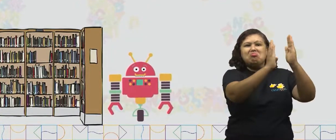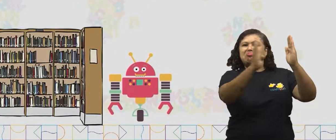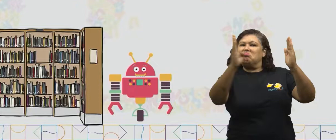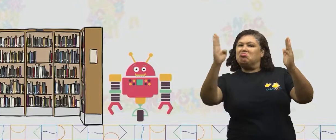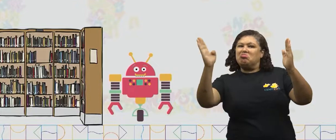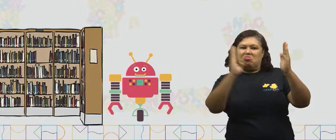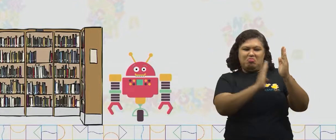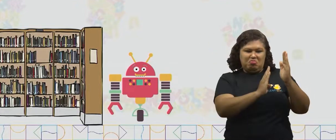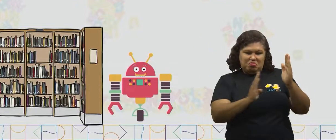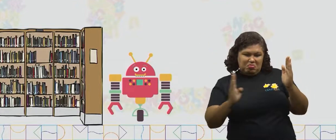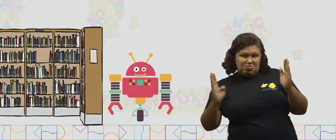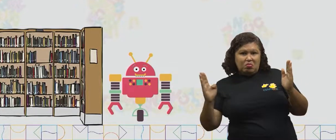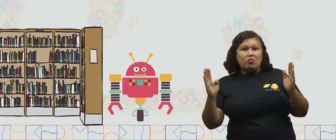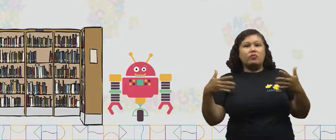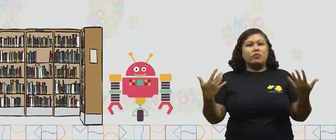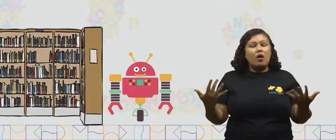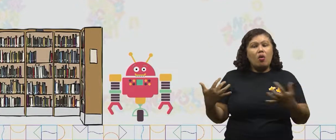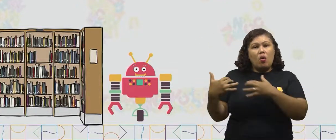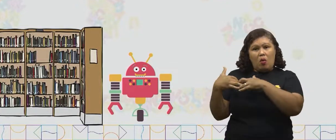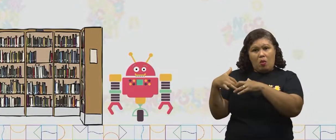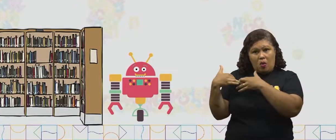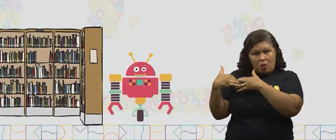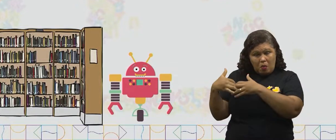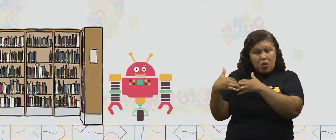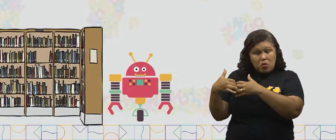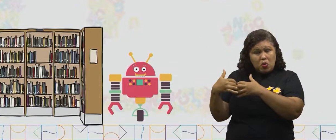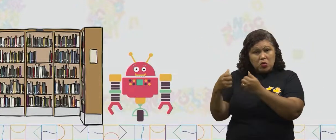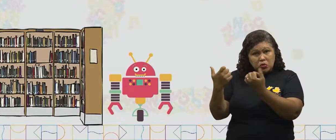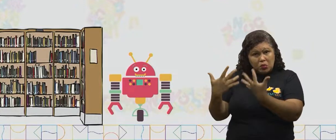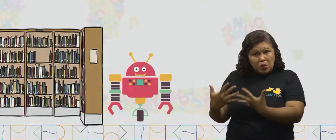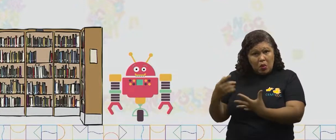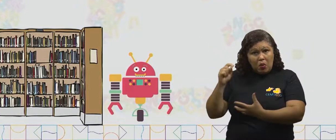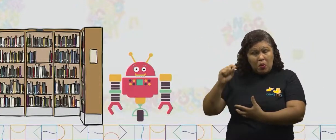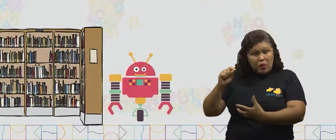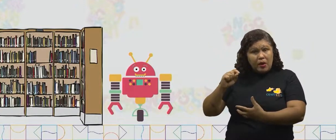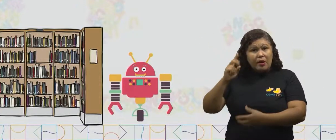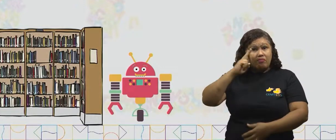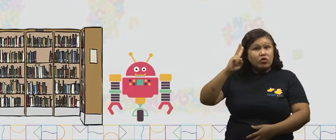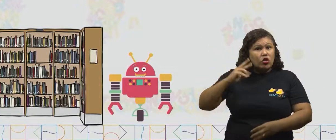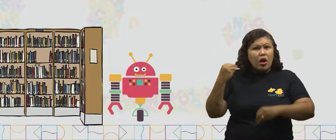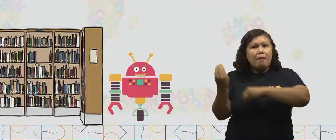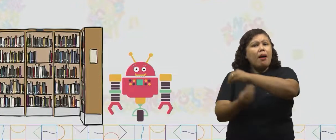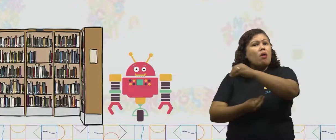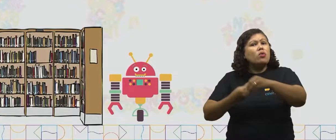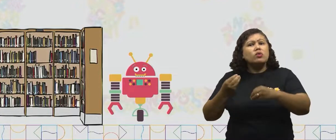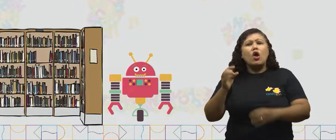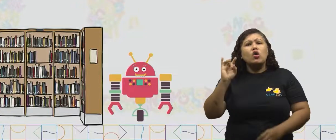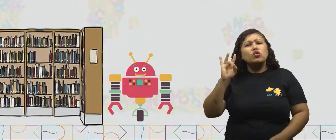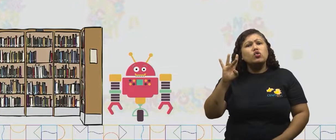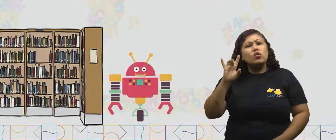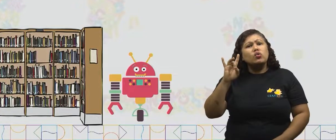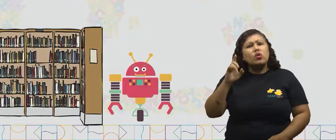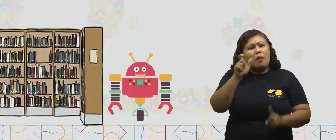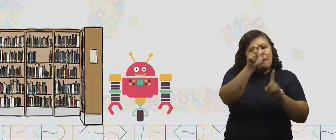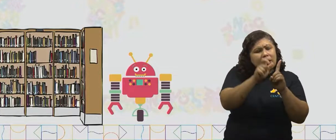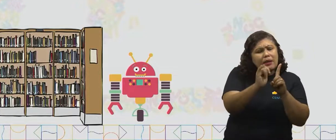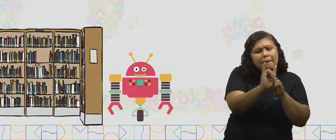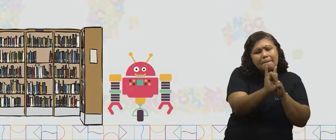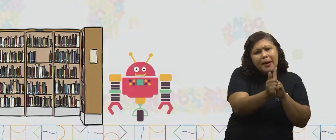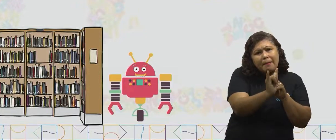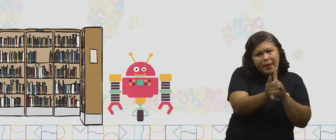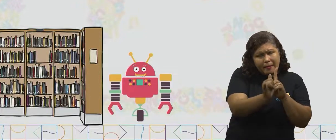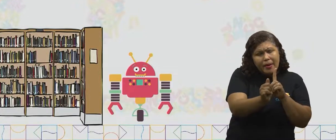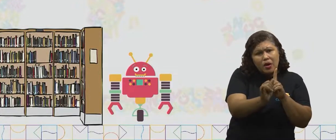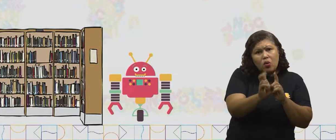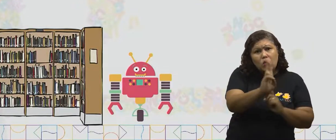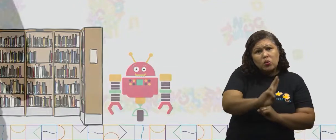acordo com o senhor motor da máquina de histórias, a bagunça nas histórias está apenas nas falas dos personagens, em